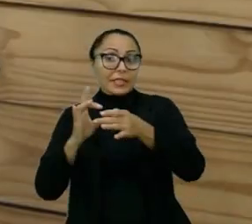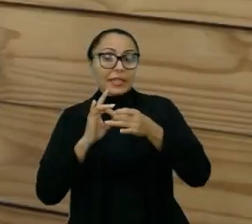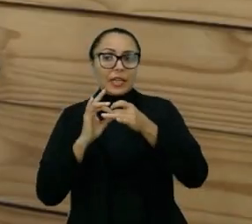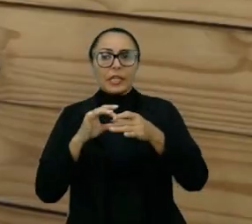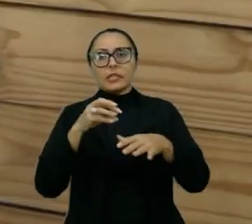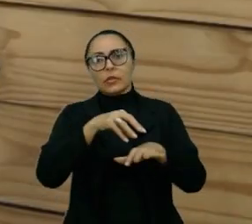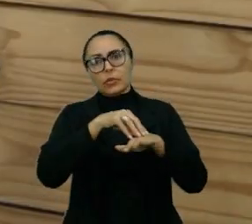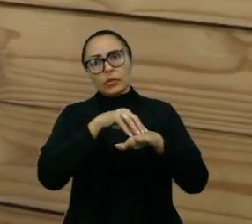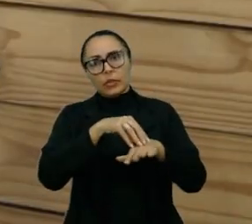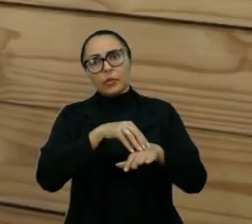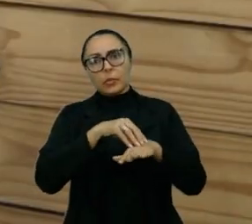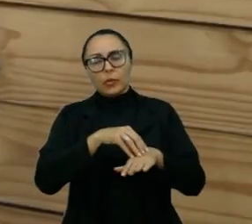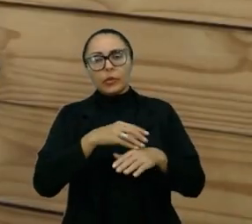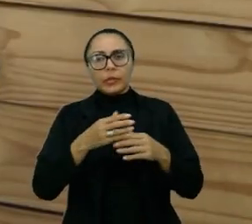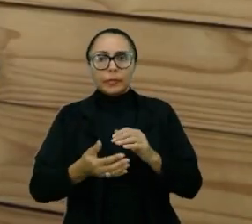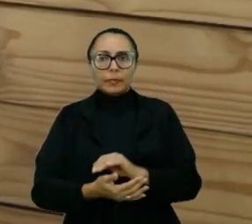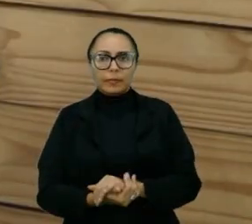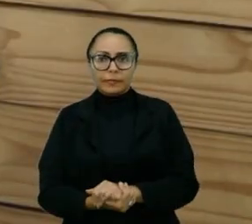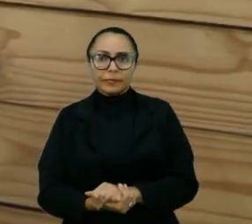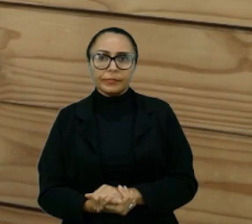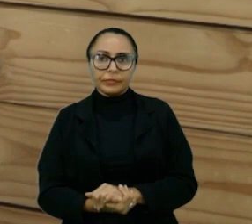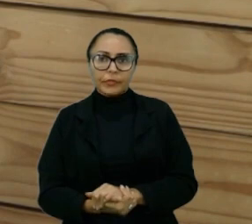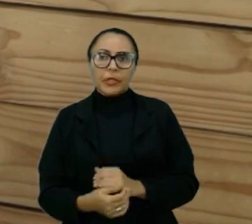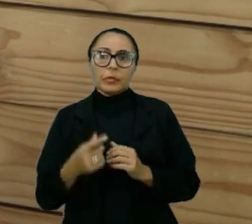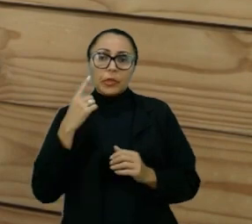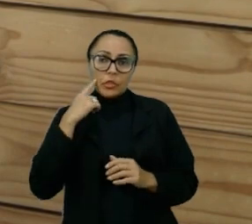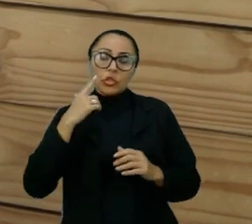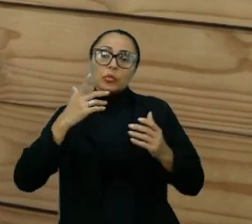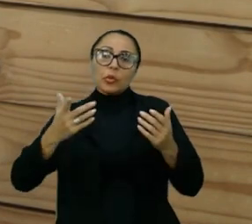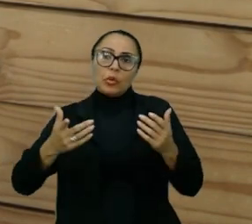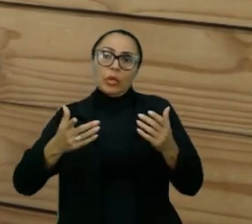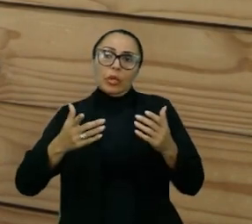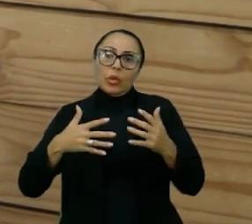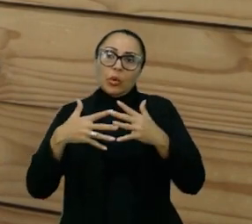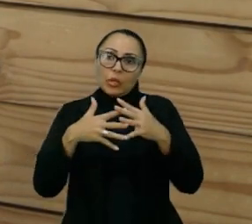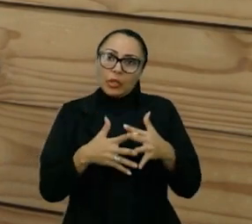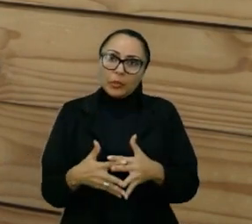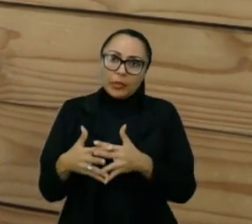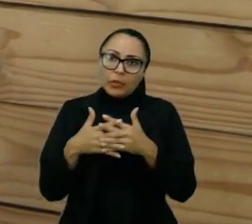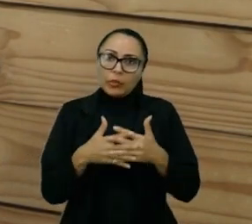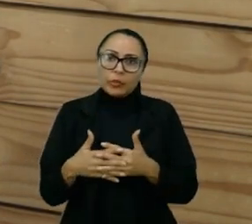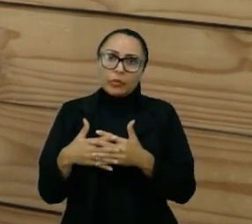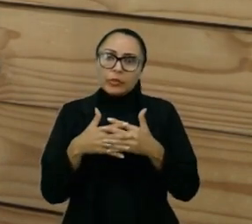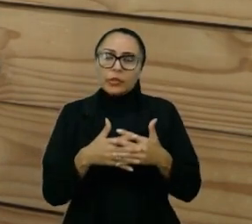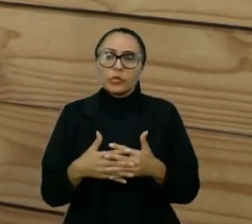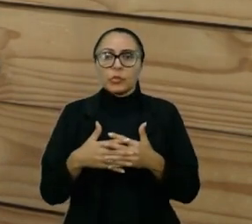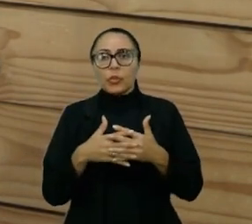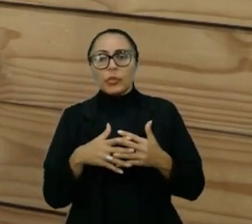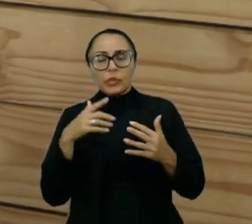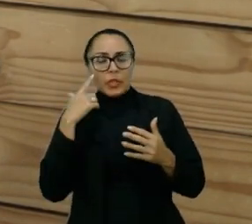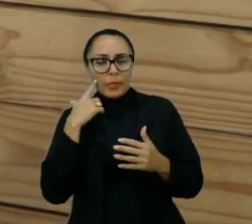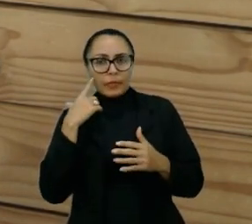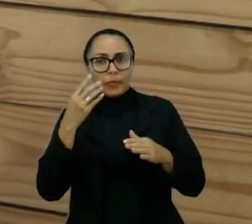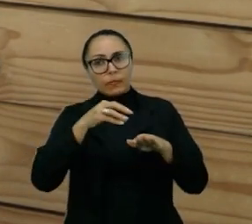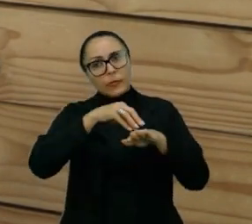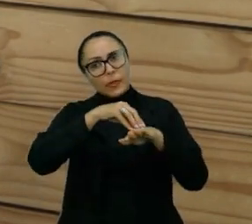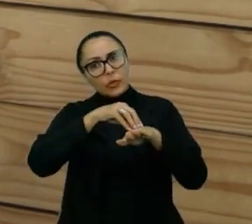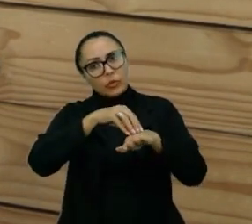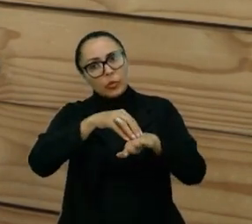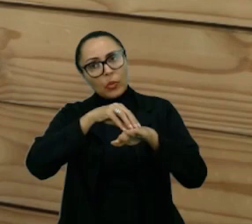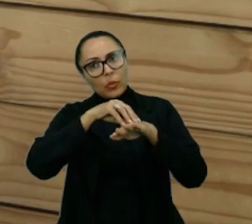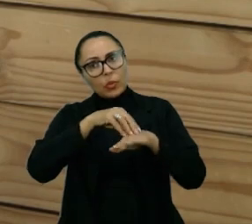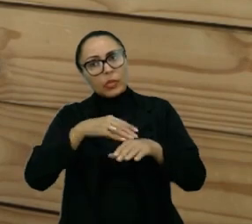Então, mesmo caminhão que transporta álcool vai transportar